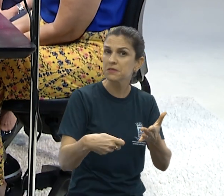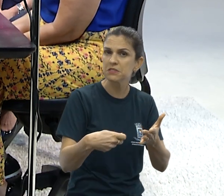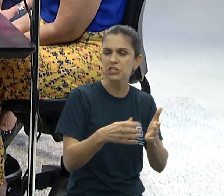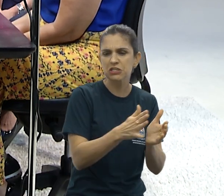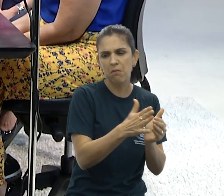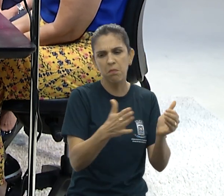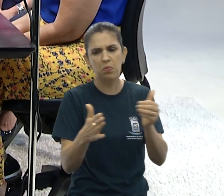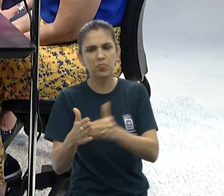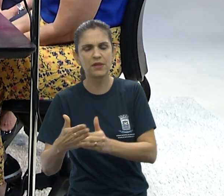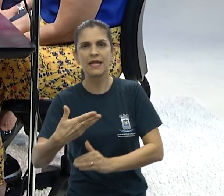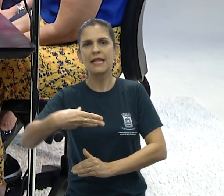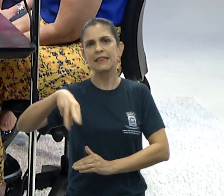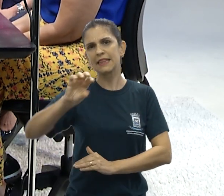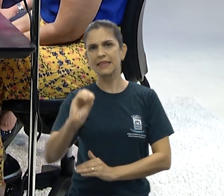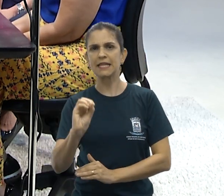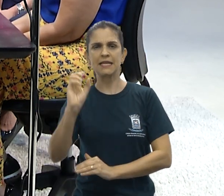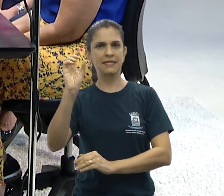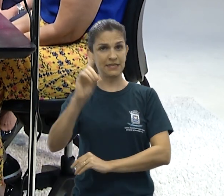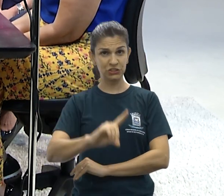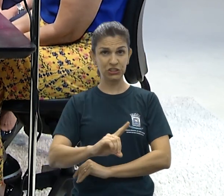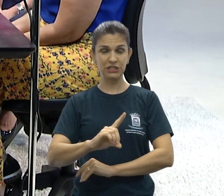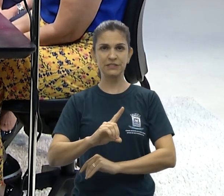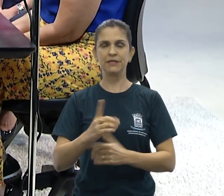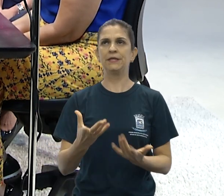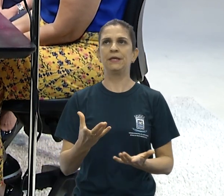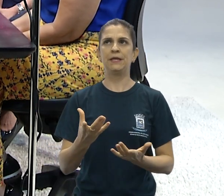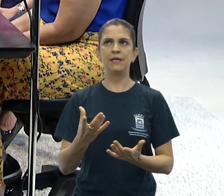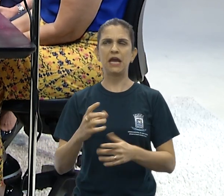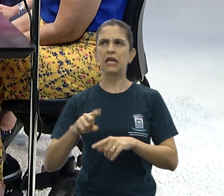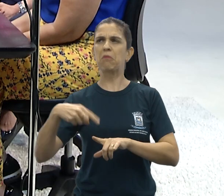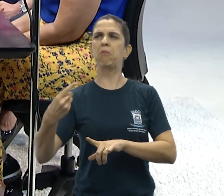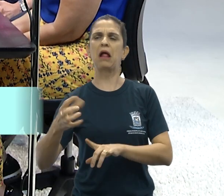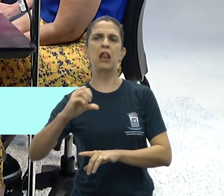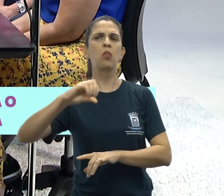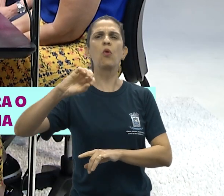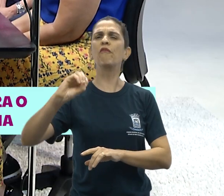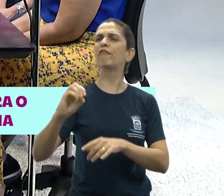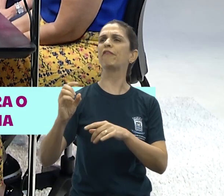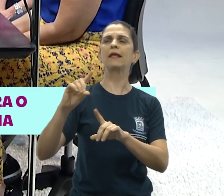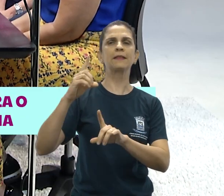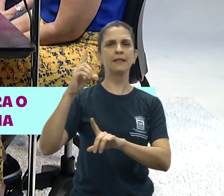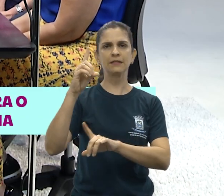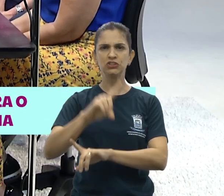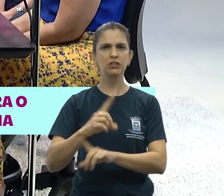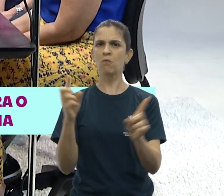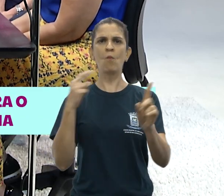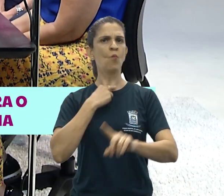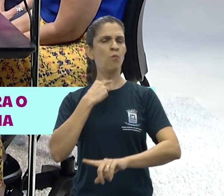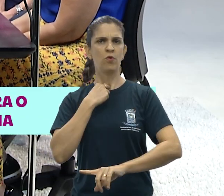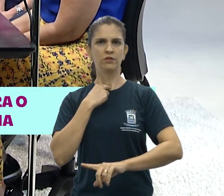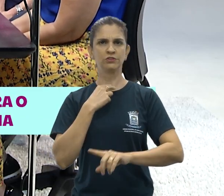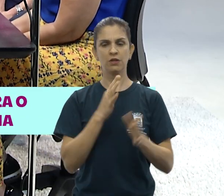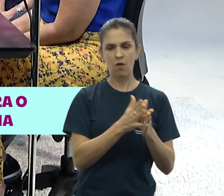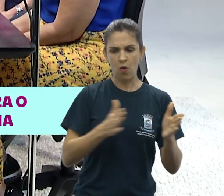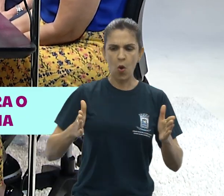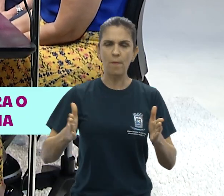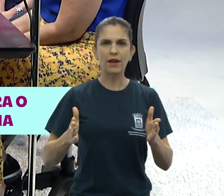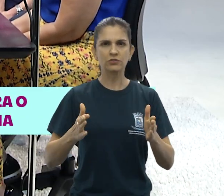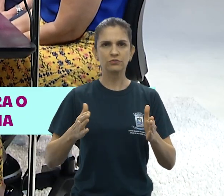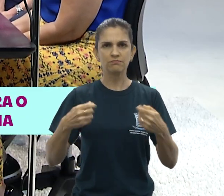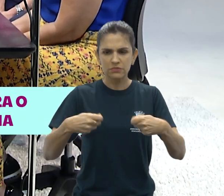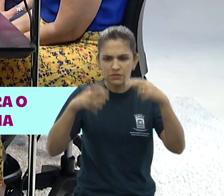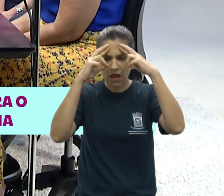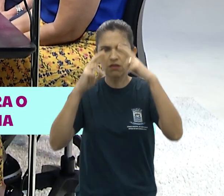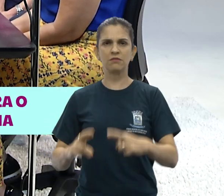precisa ser feito em 30 dias e eles vão te dar 90 dias, né? Então, hoje, eu buscaria as informações,